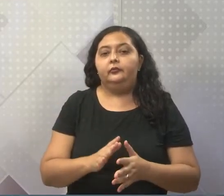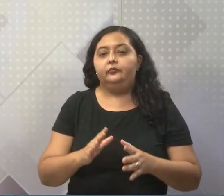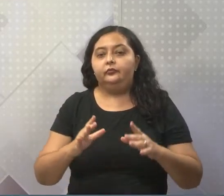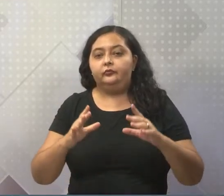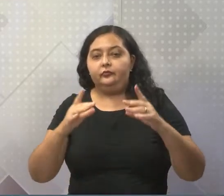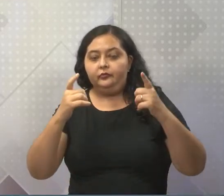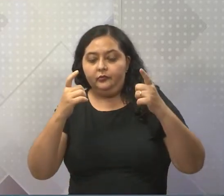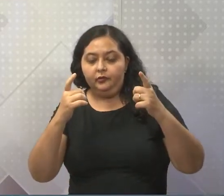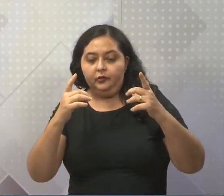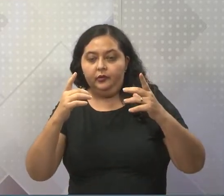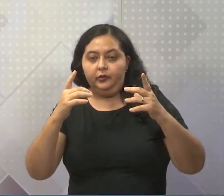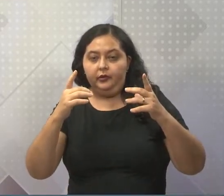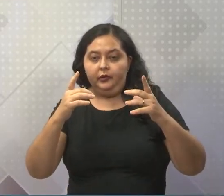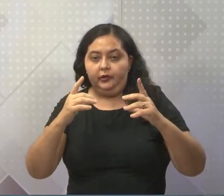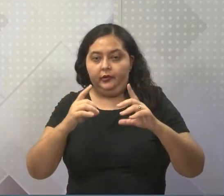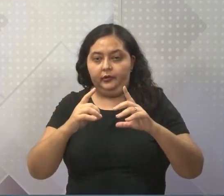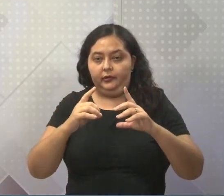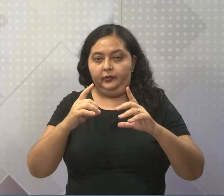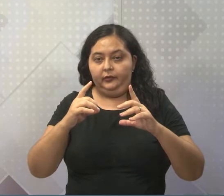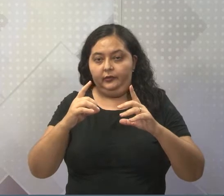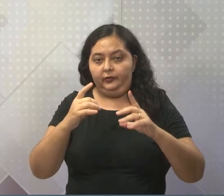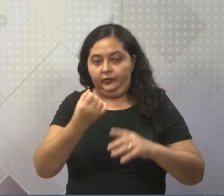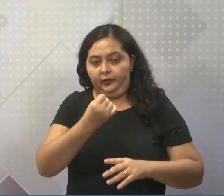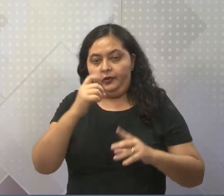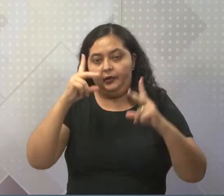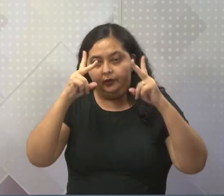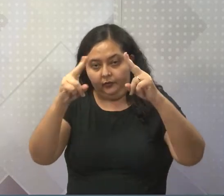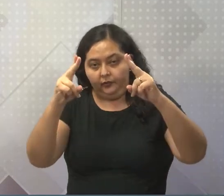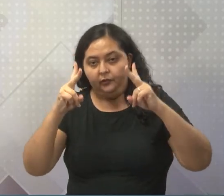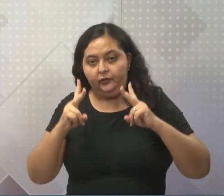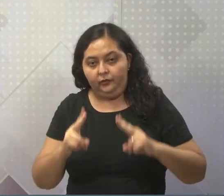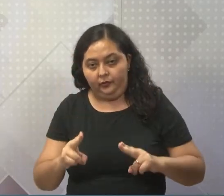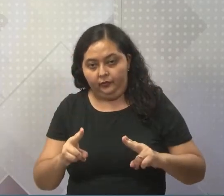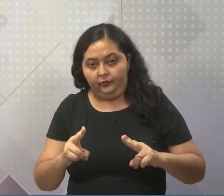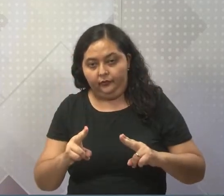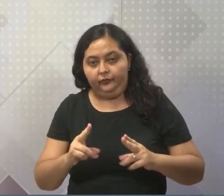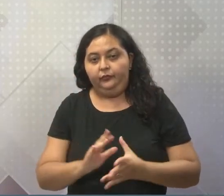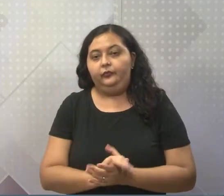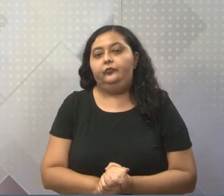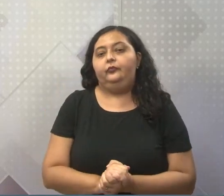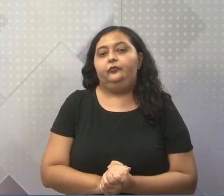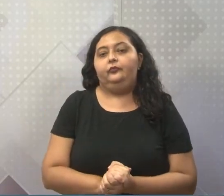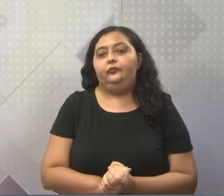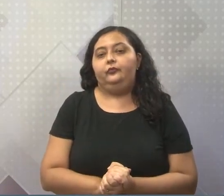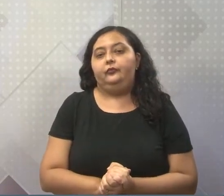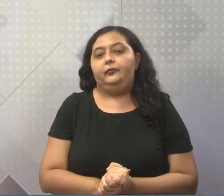essas frações equivalentes a gente pode adquirir de duas forminhas diferentes.